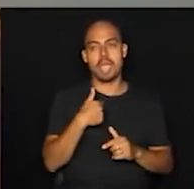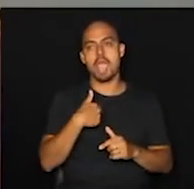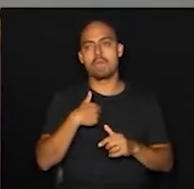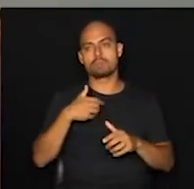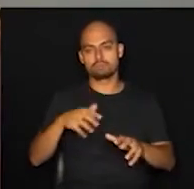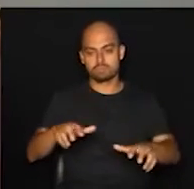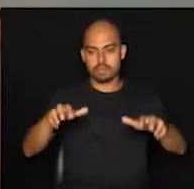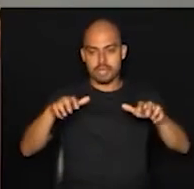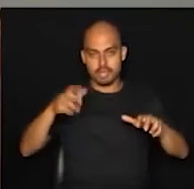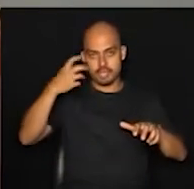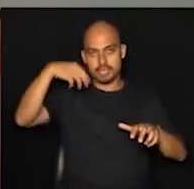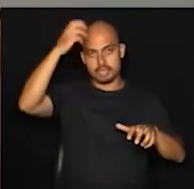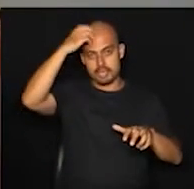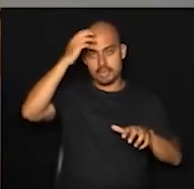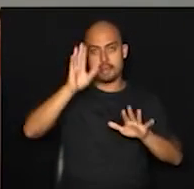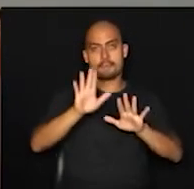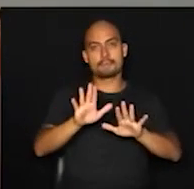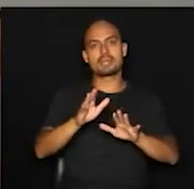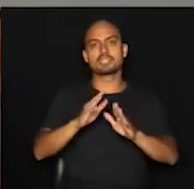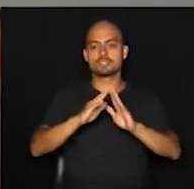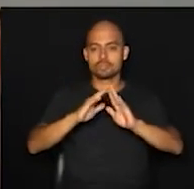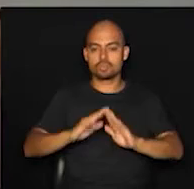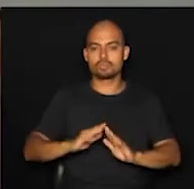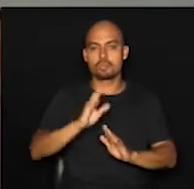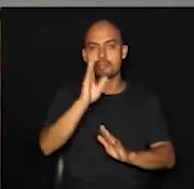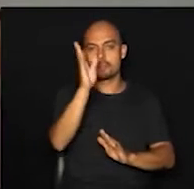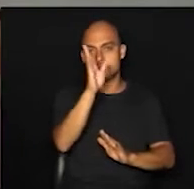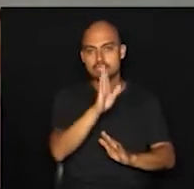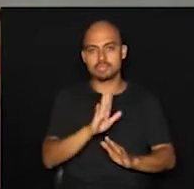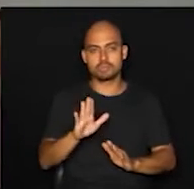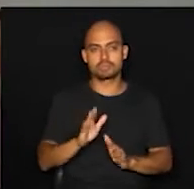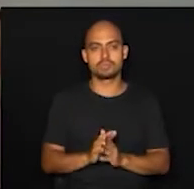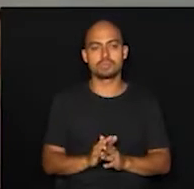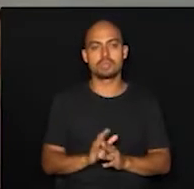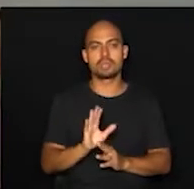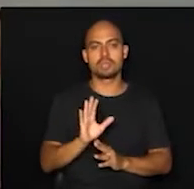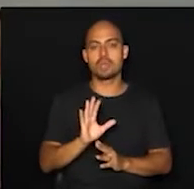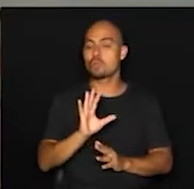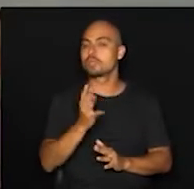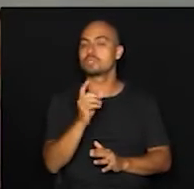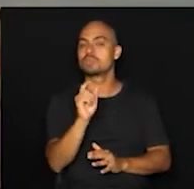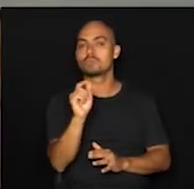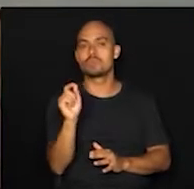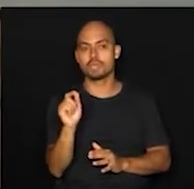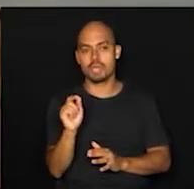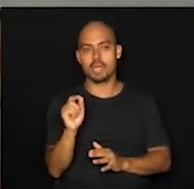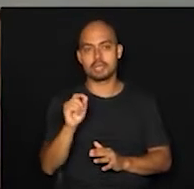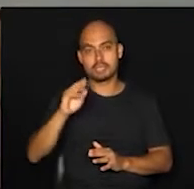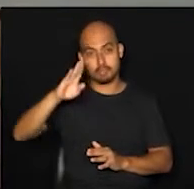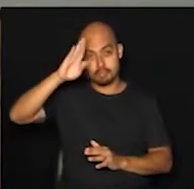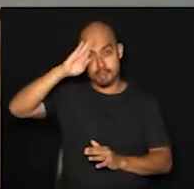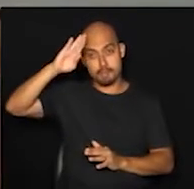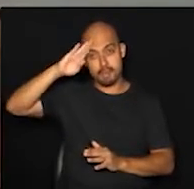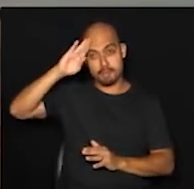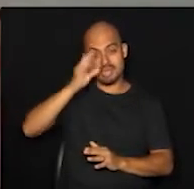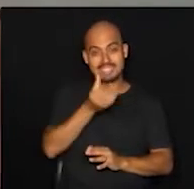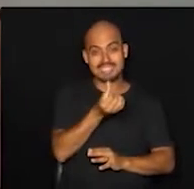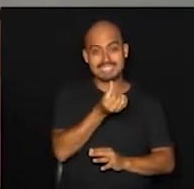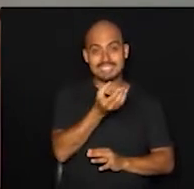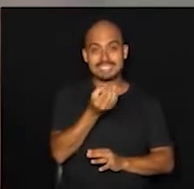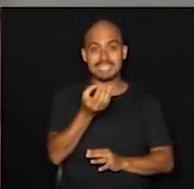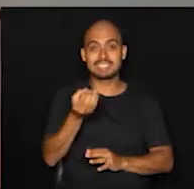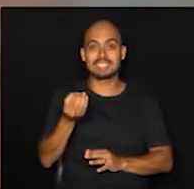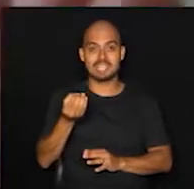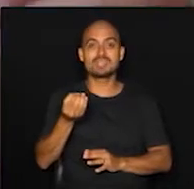poder ficar no Brasil. Pois não aconteceu nada disso. Veio um golpe militar de 600 cadetes, sem